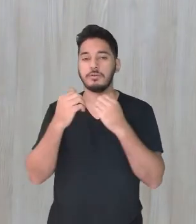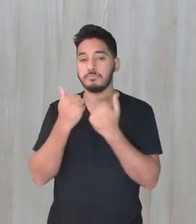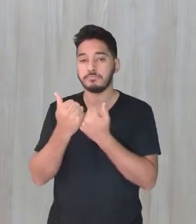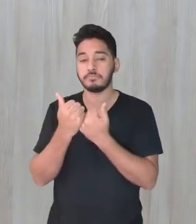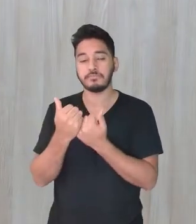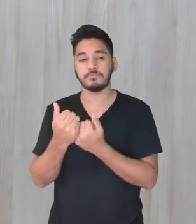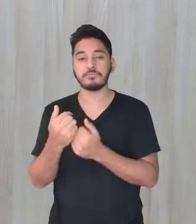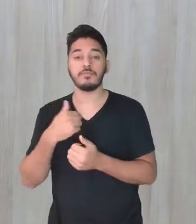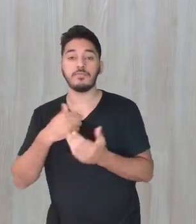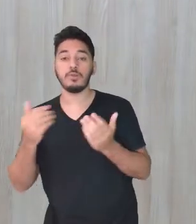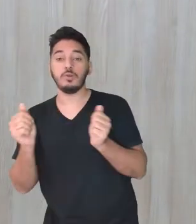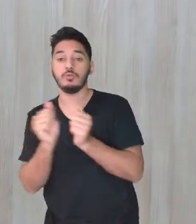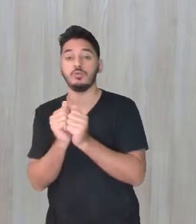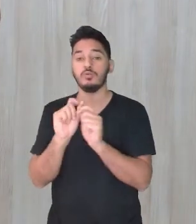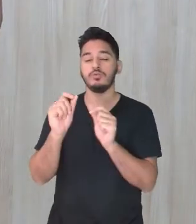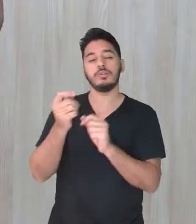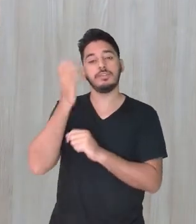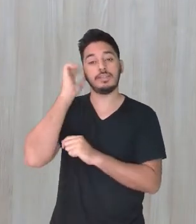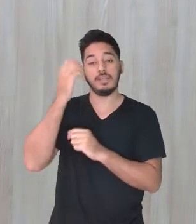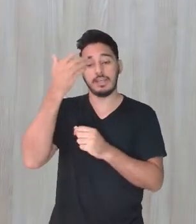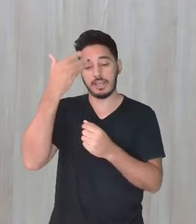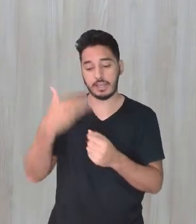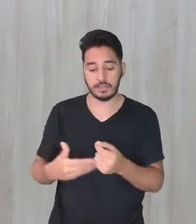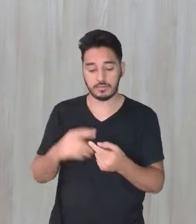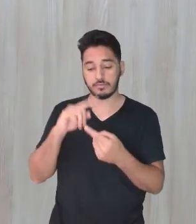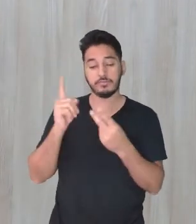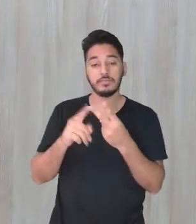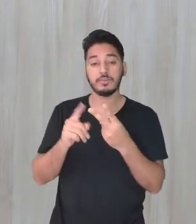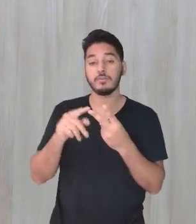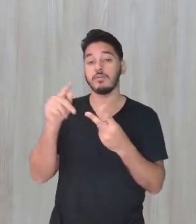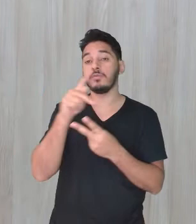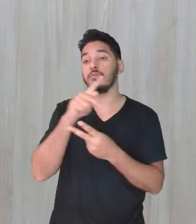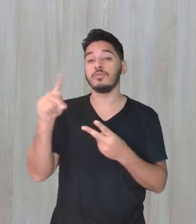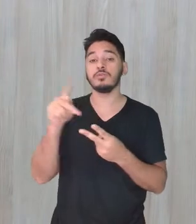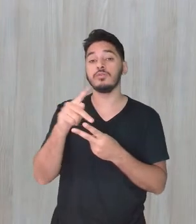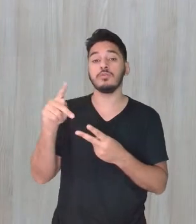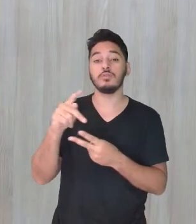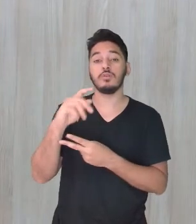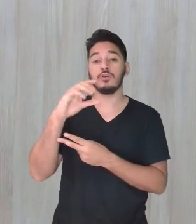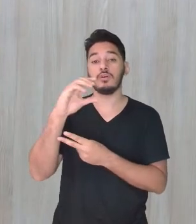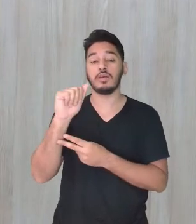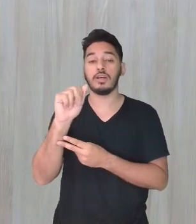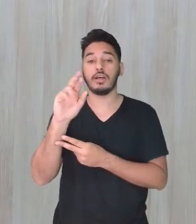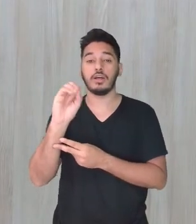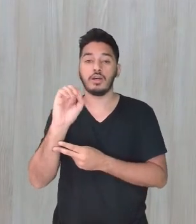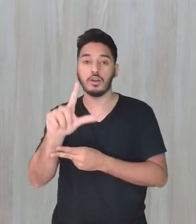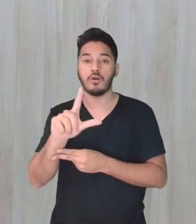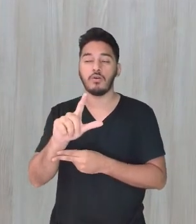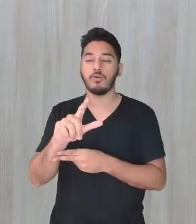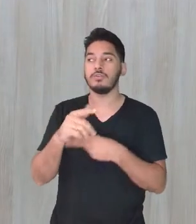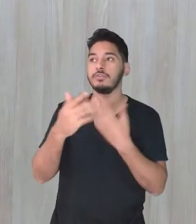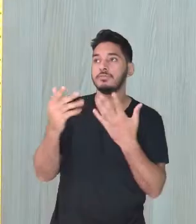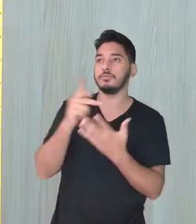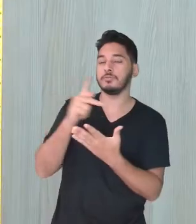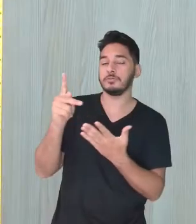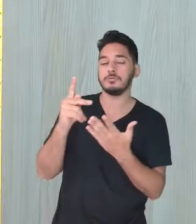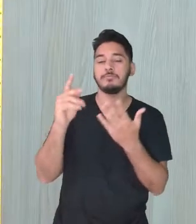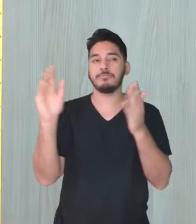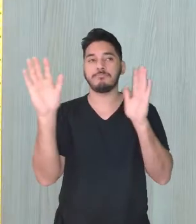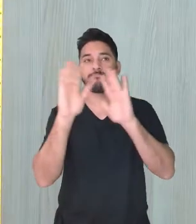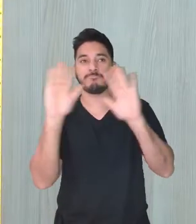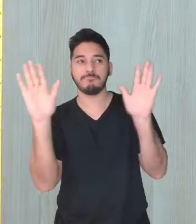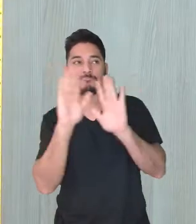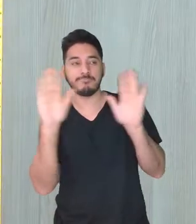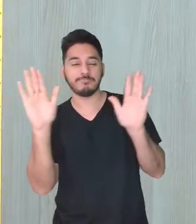eu estou hoje acompanhado de Everton, como eu já falei, e também da nossa querida professora Carol. E aí, professora? Olá,